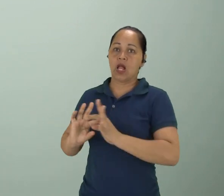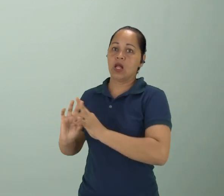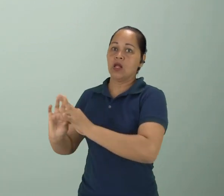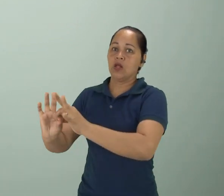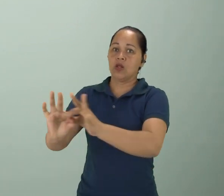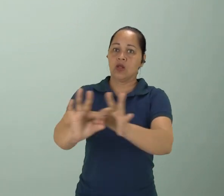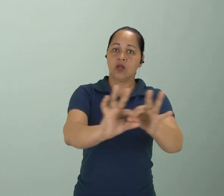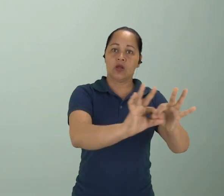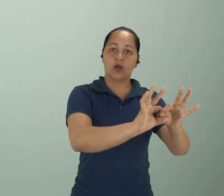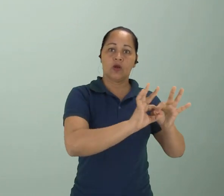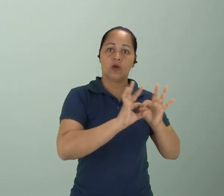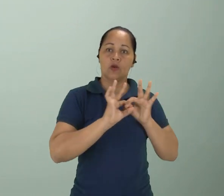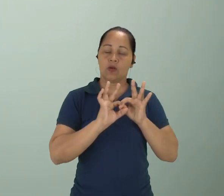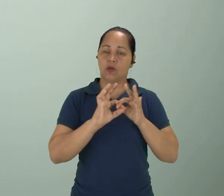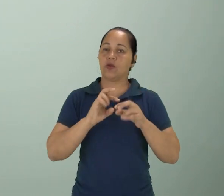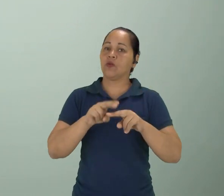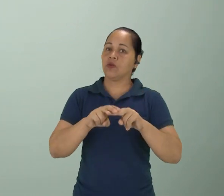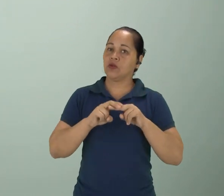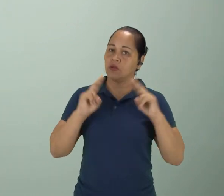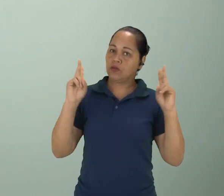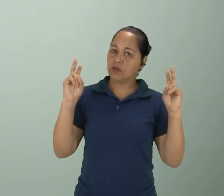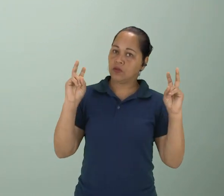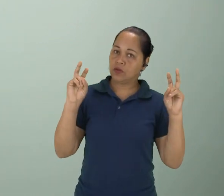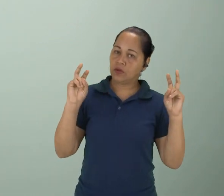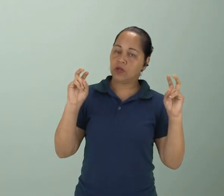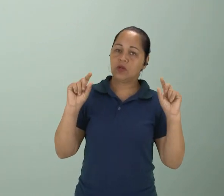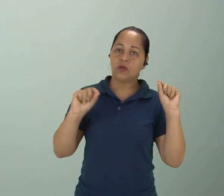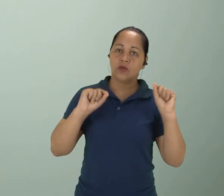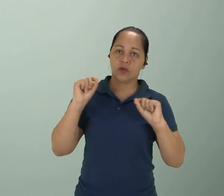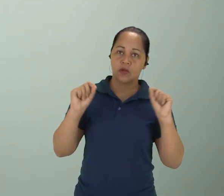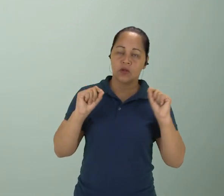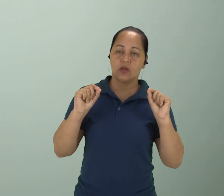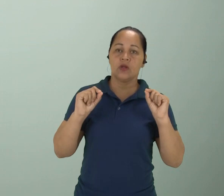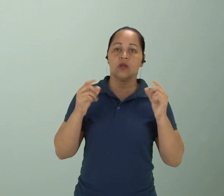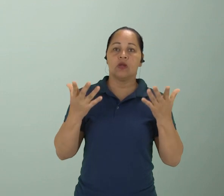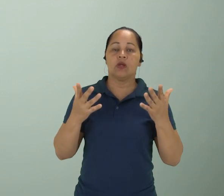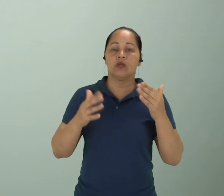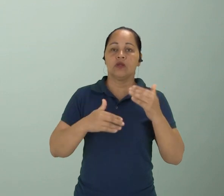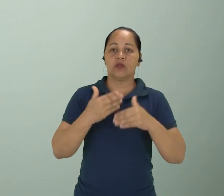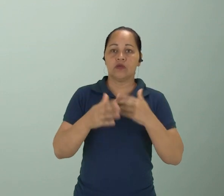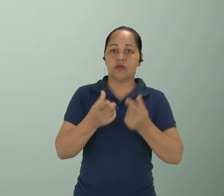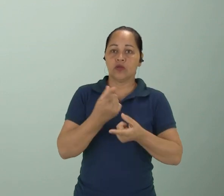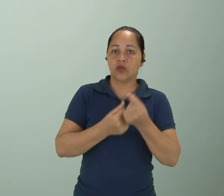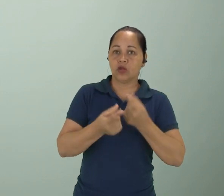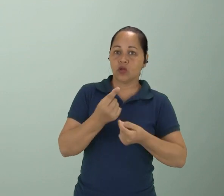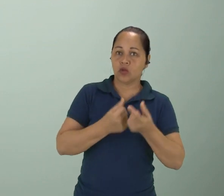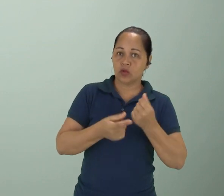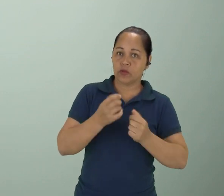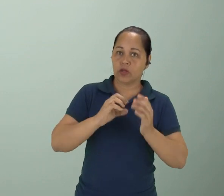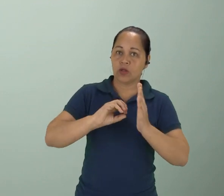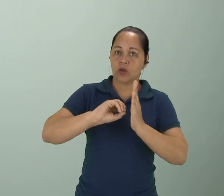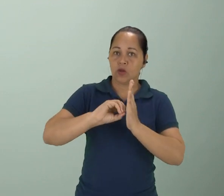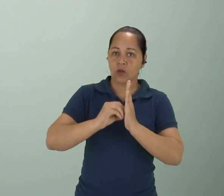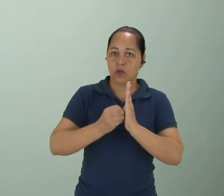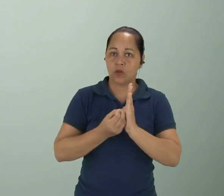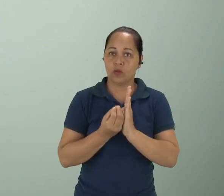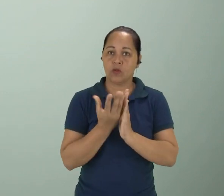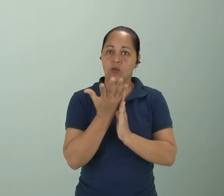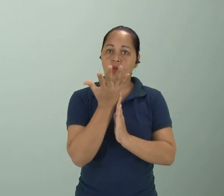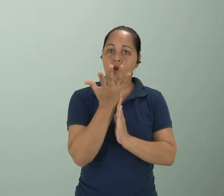desenvolve por isso que o tema da viver ciência gera desenvolvimento e desenvolvimento econômico com sustentabilidade